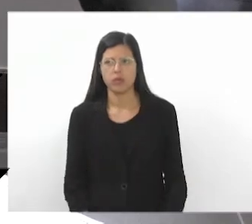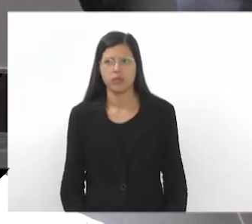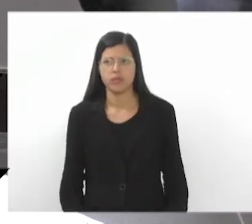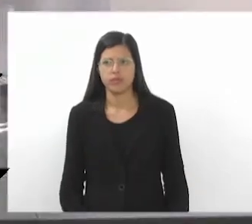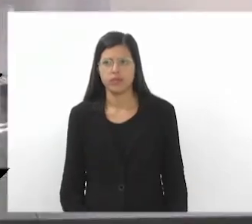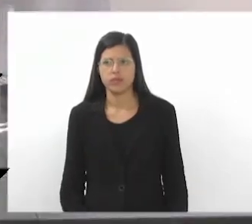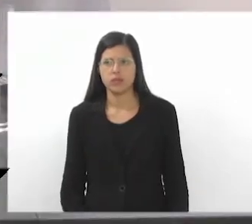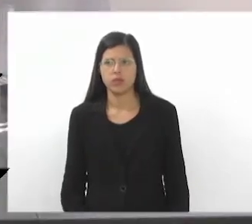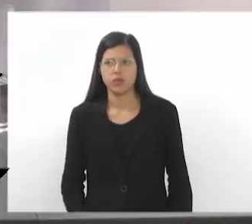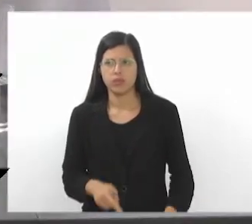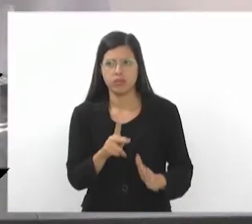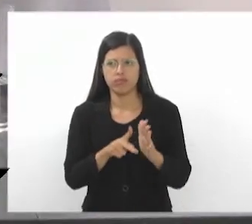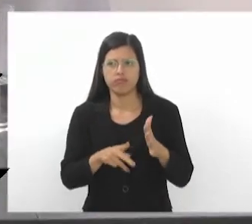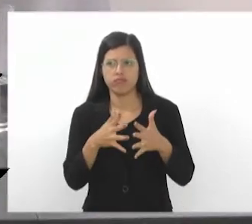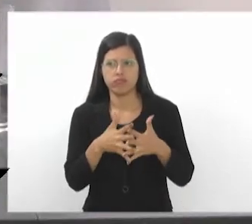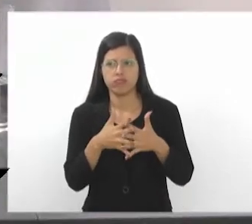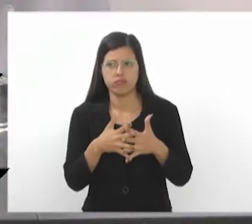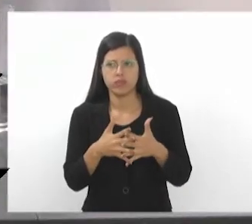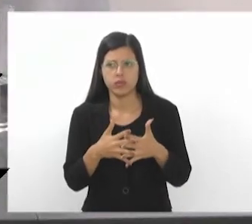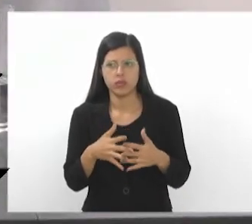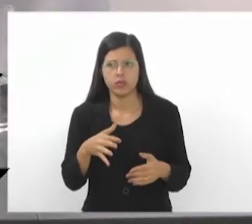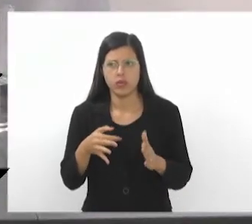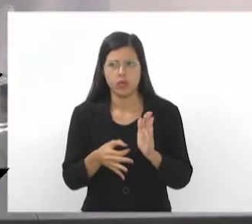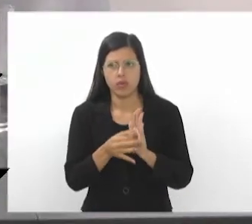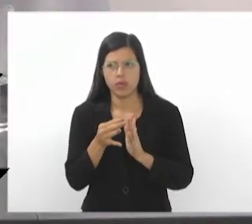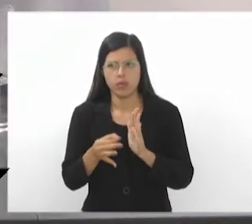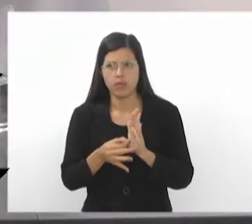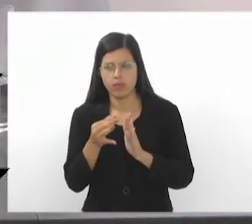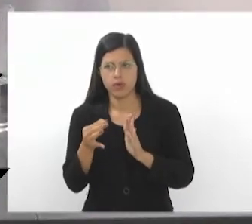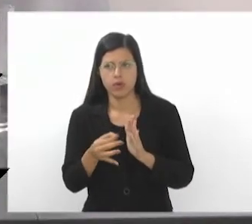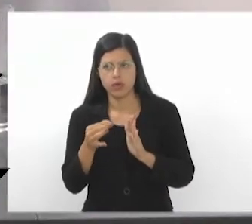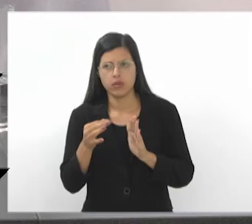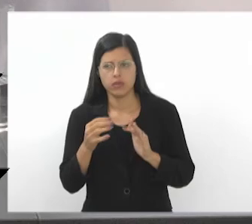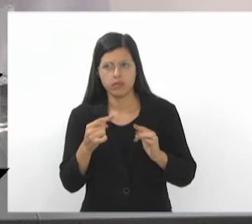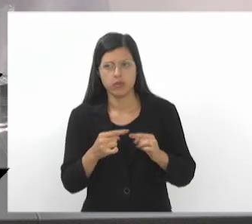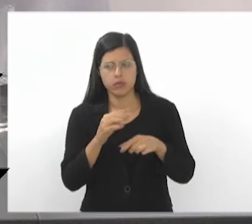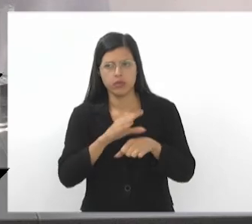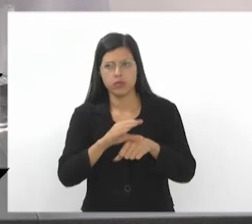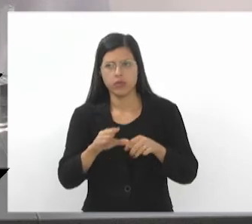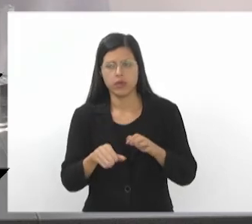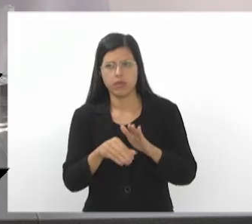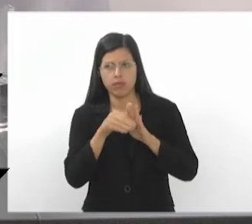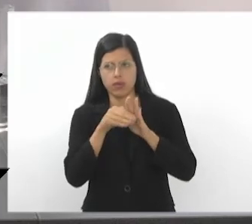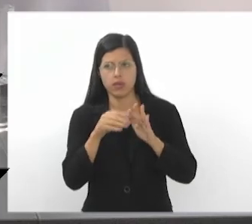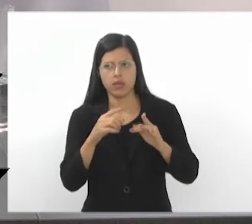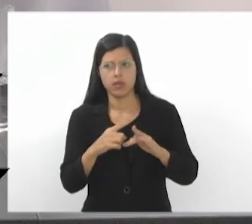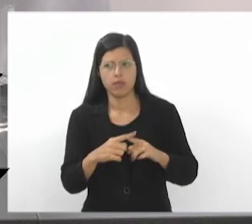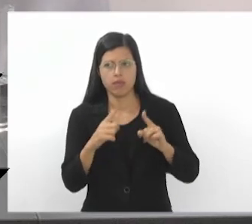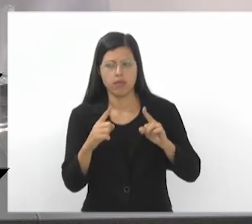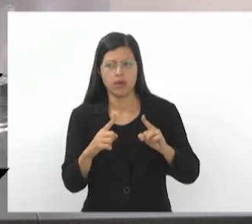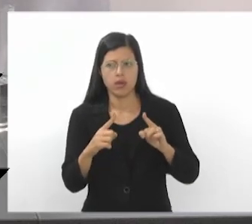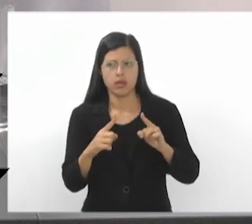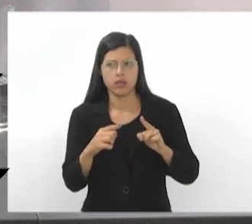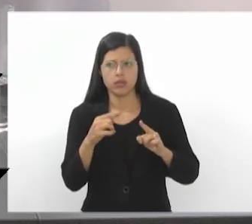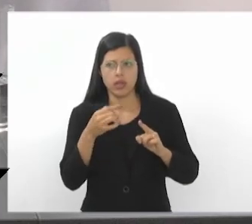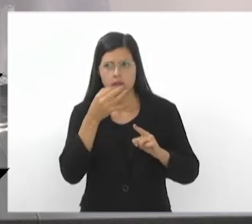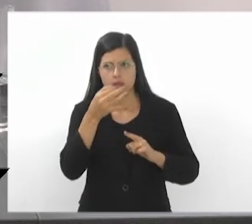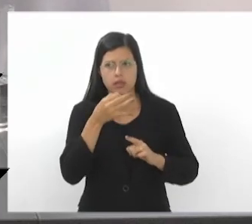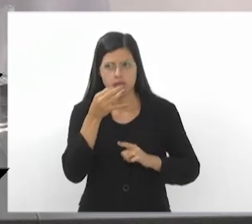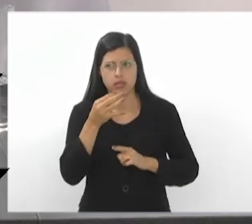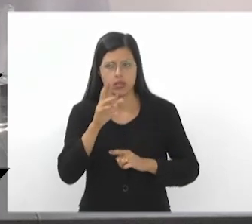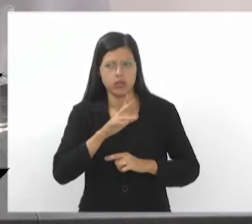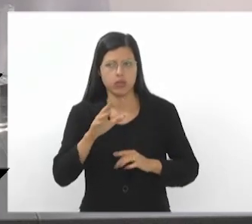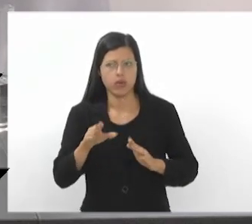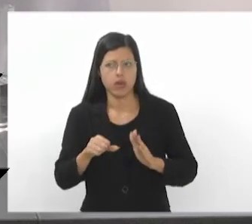projeto complexo. Deputado, parecer deputada Élica é preciso, sim, constitucionalidade com emenda e tal, mas não é, a crítica não é o parecer, não. A crítica é o projeto